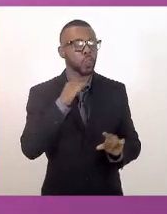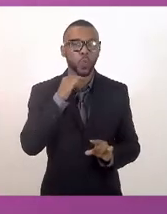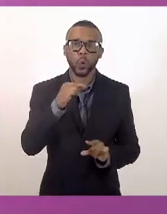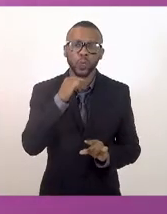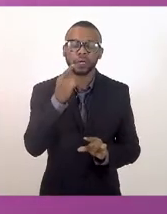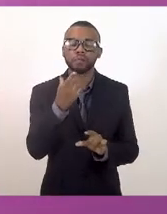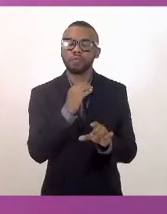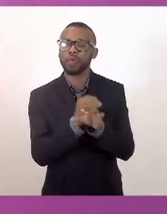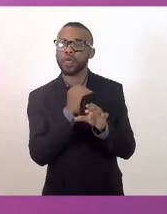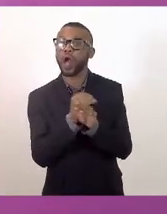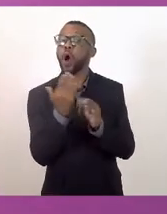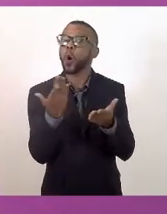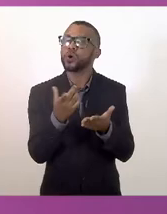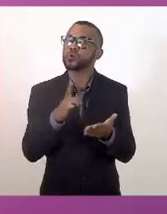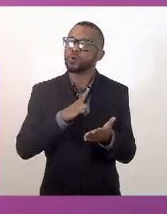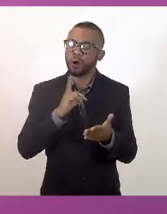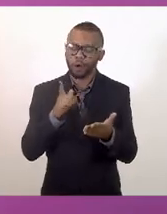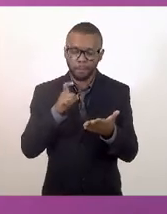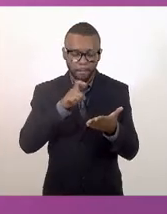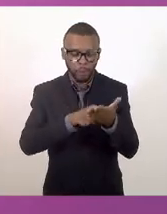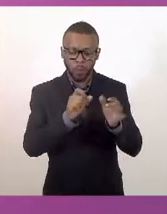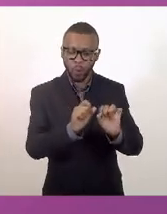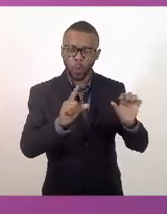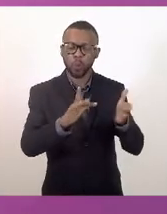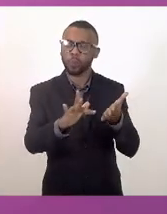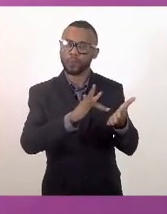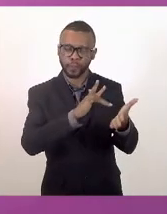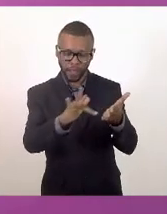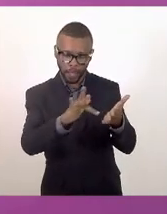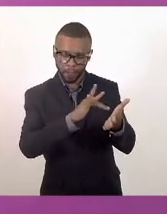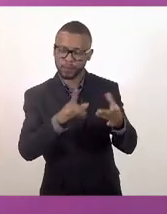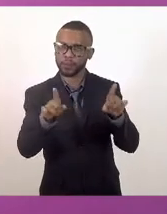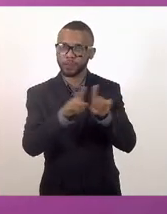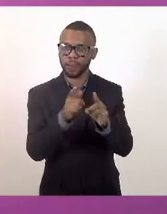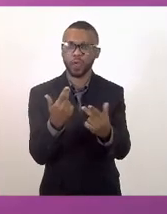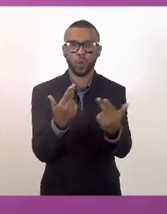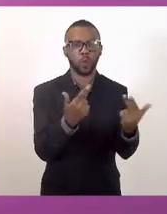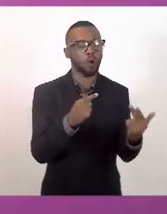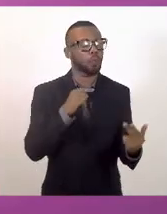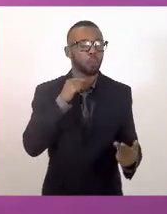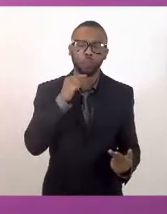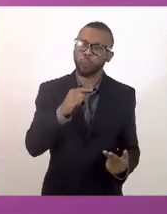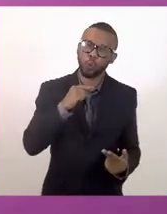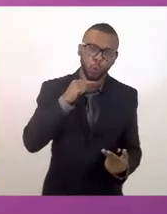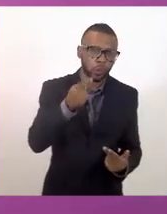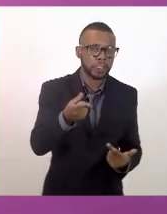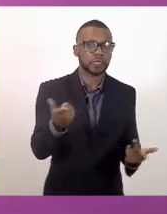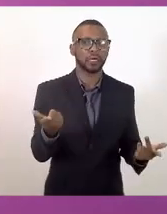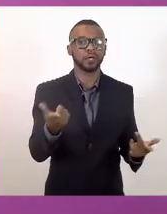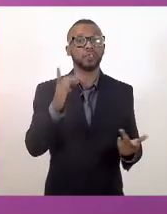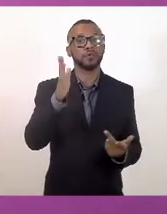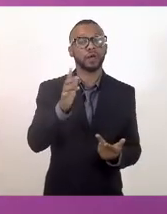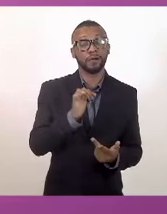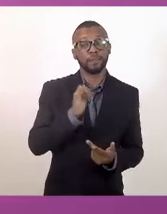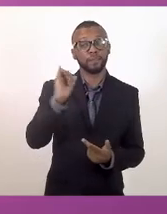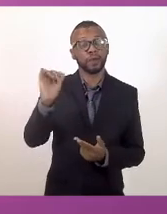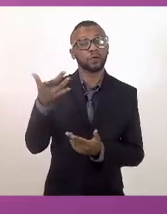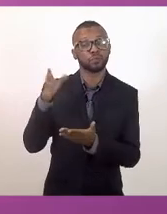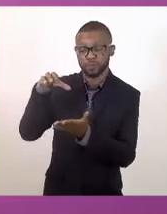pelo tablet, também não estou conseguindo. Já informei ao setor de informática,